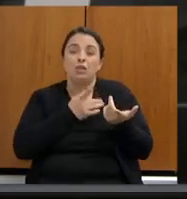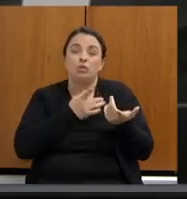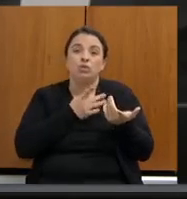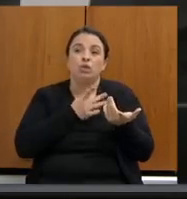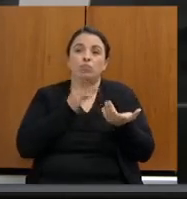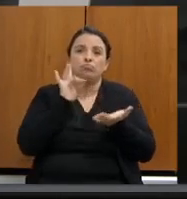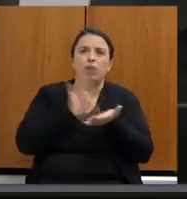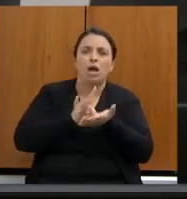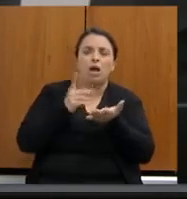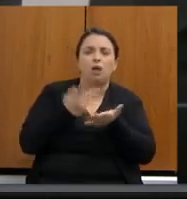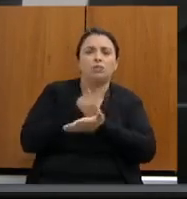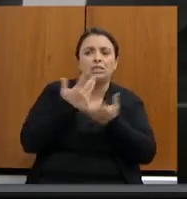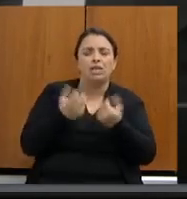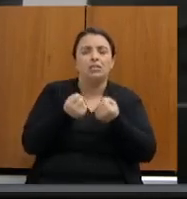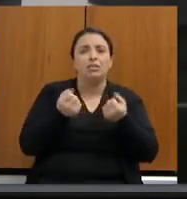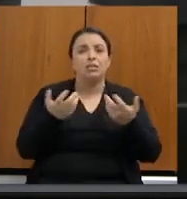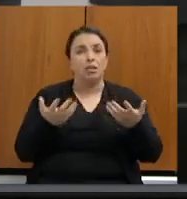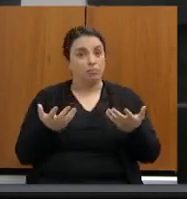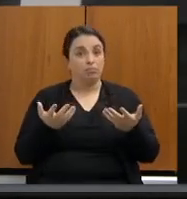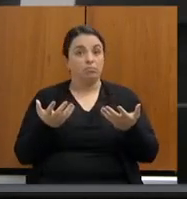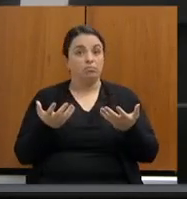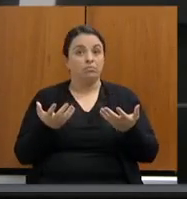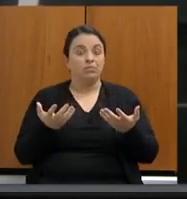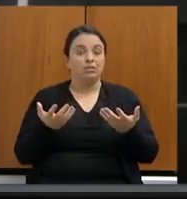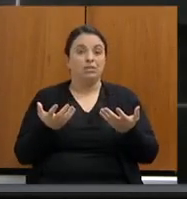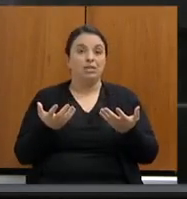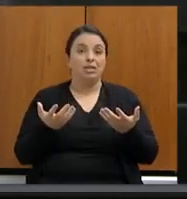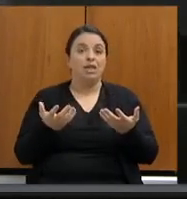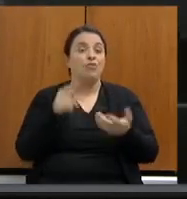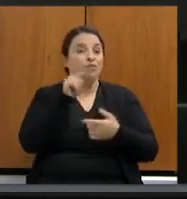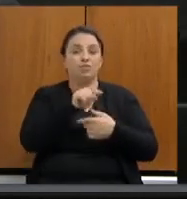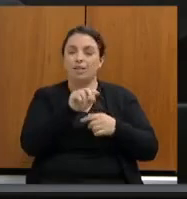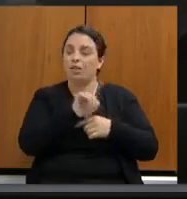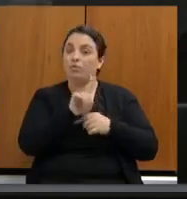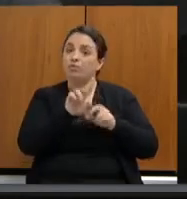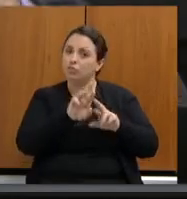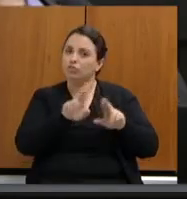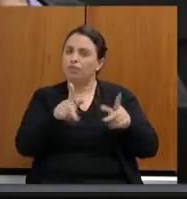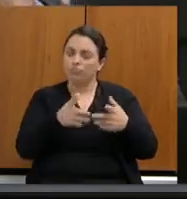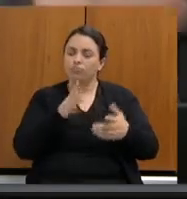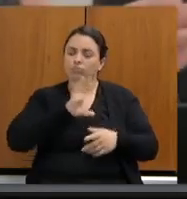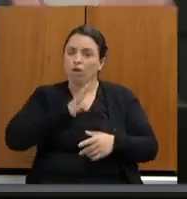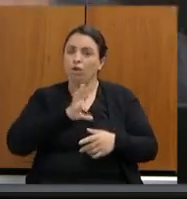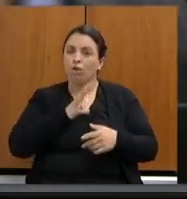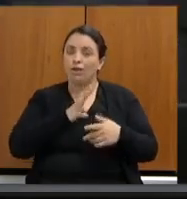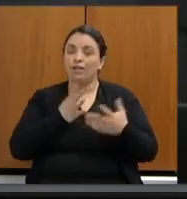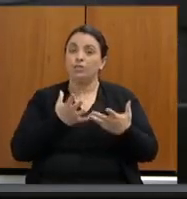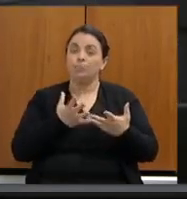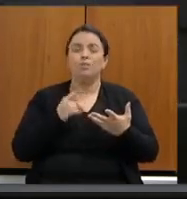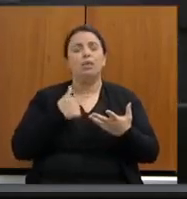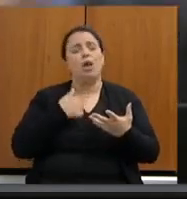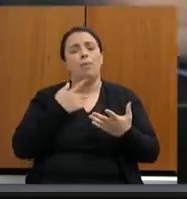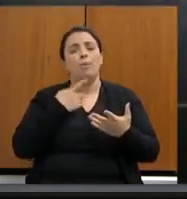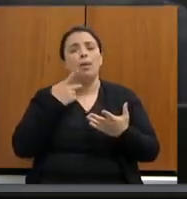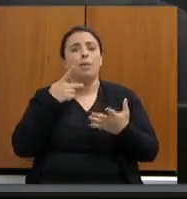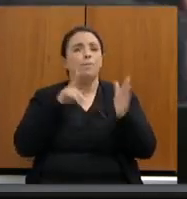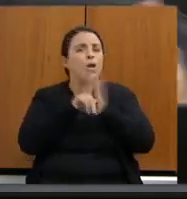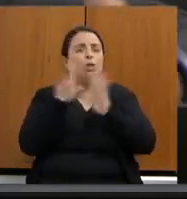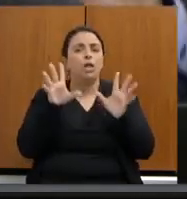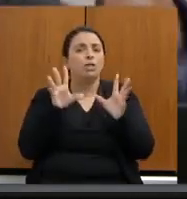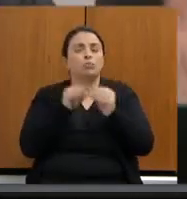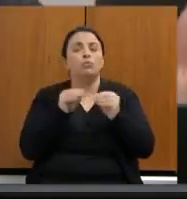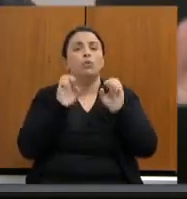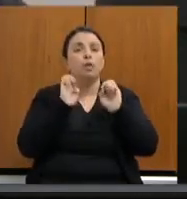o que isso é não acontece com a figura do secretário então resumindo a o